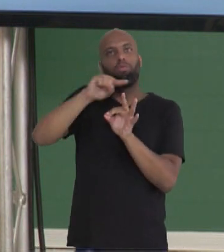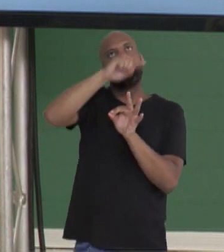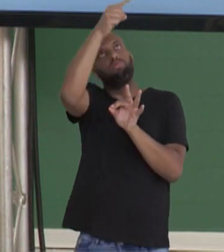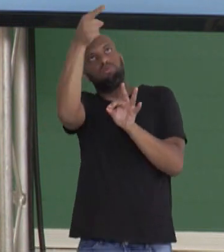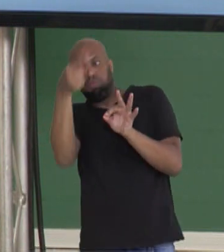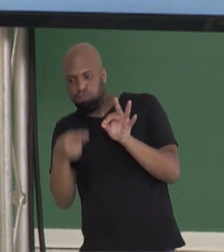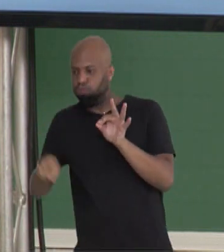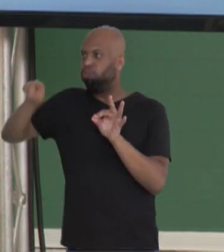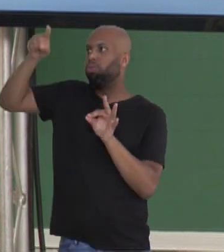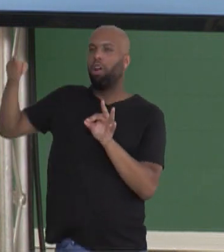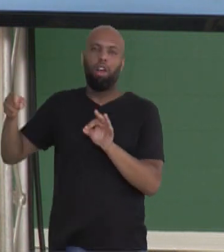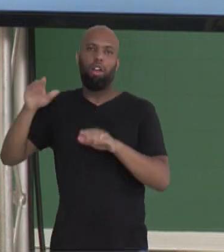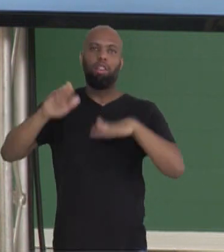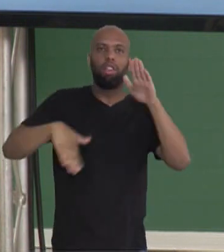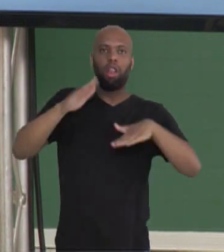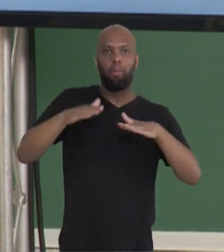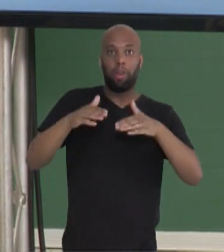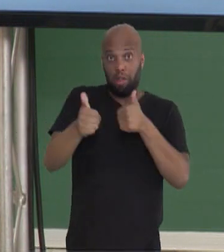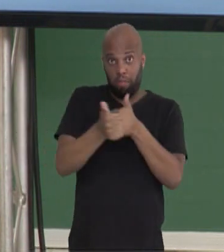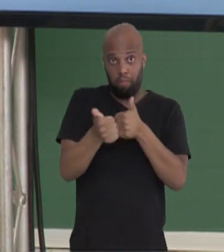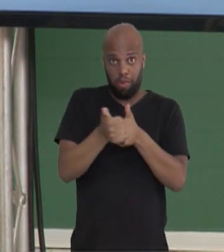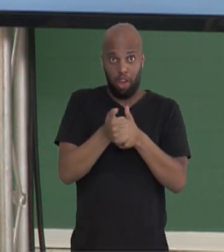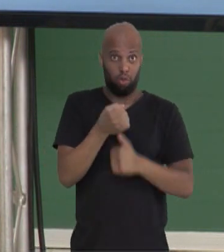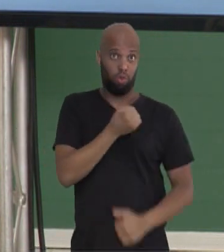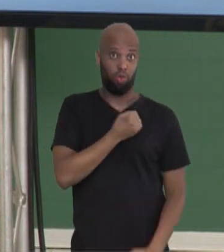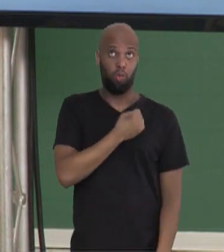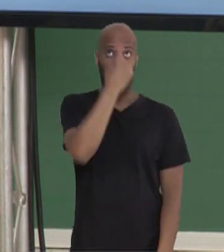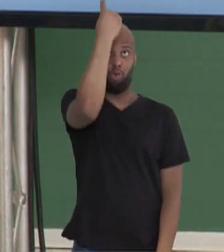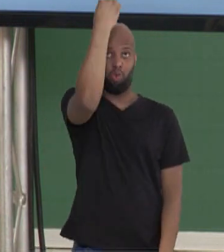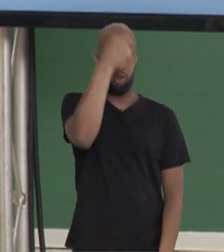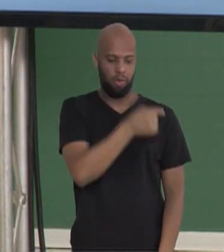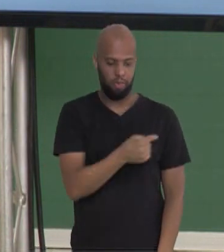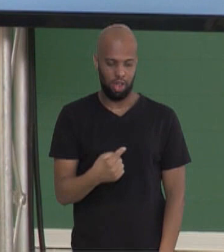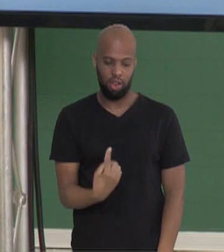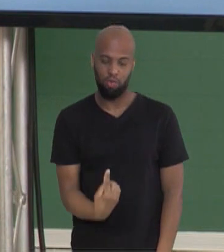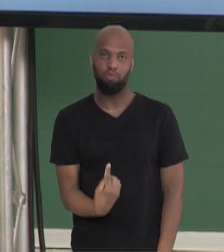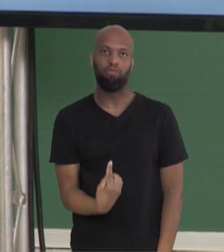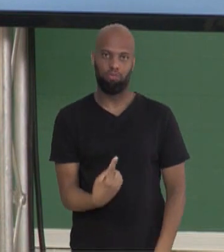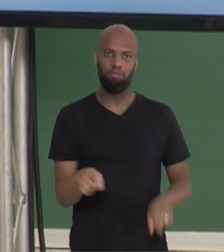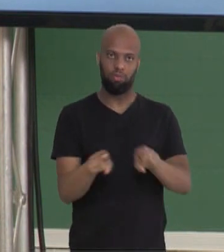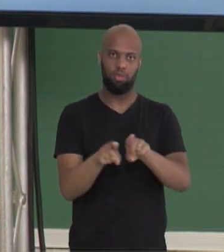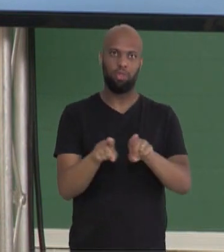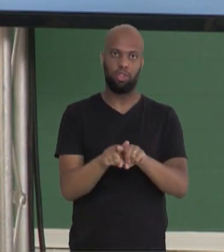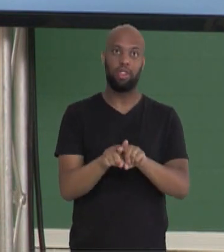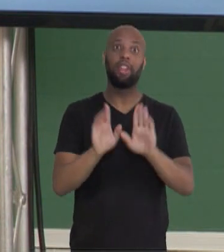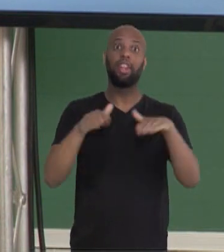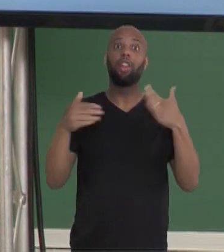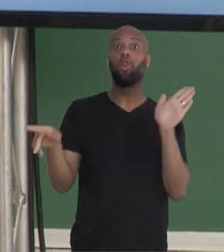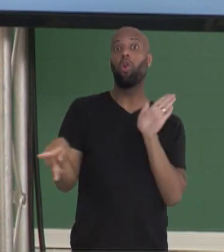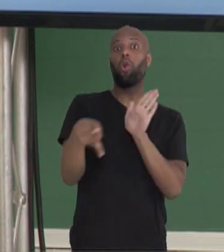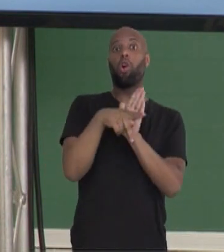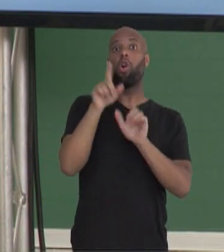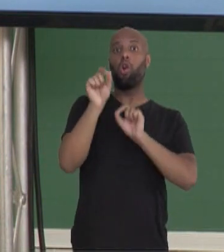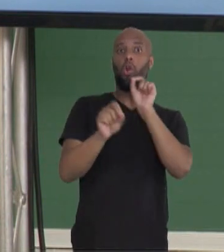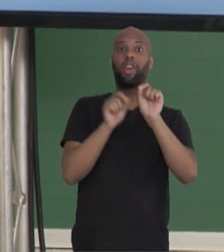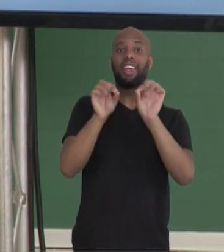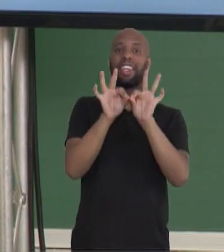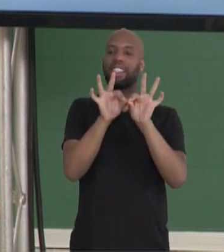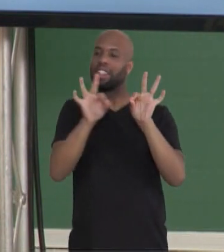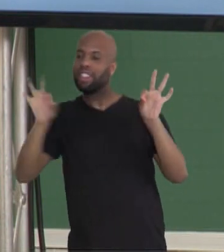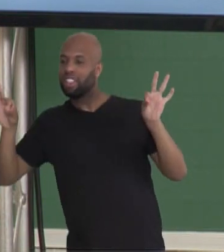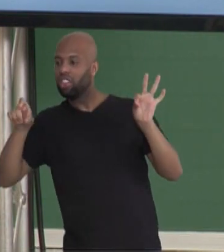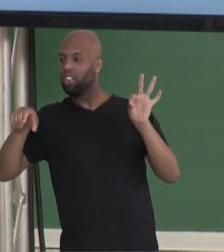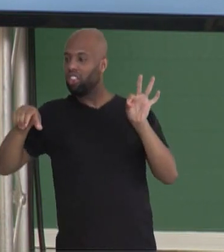ter de mais 1 e menos 1, tá certo? Então, com relação ao eixo do x, ele vai estar subindo mais ou menos